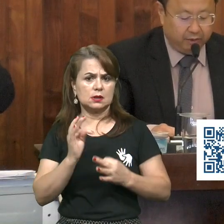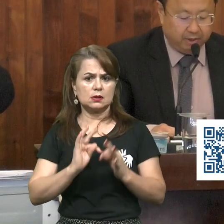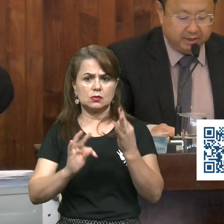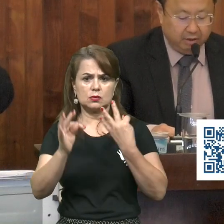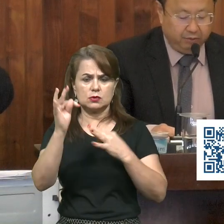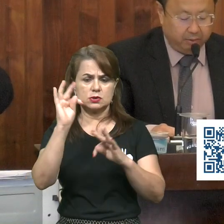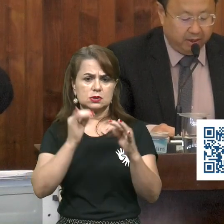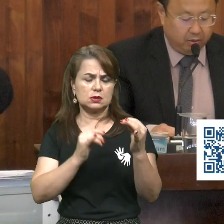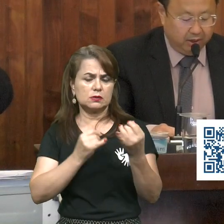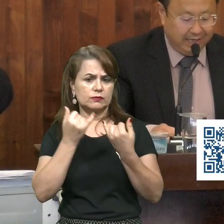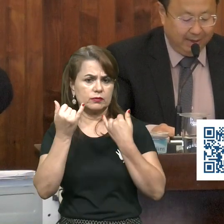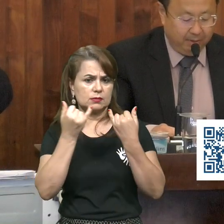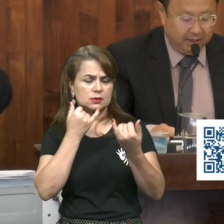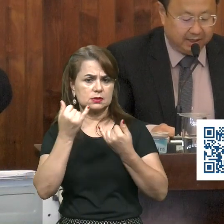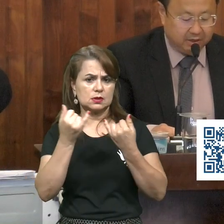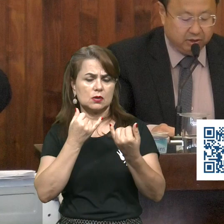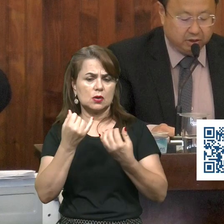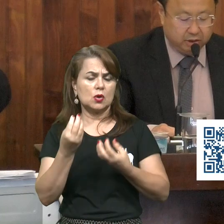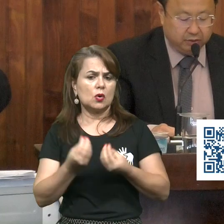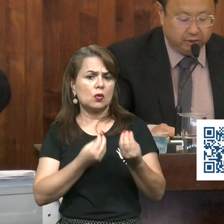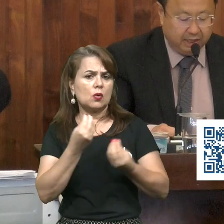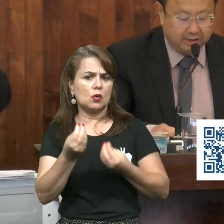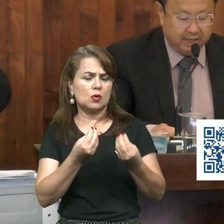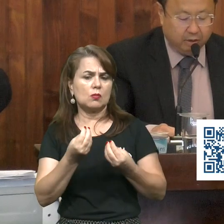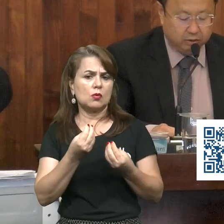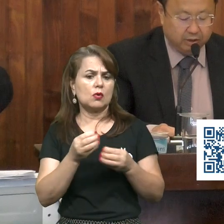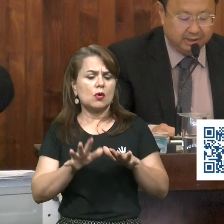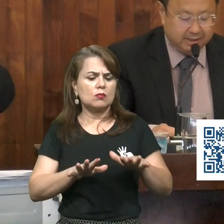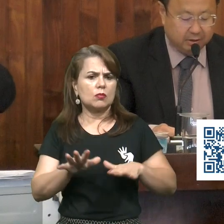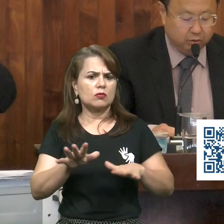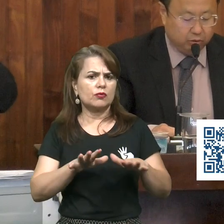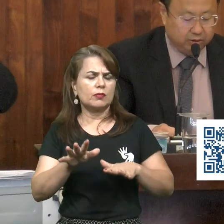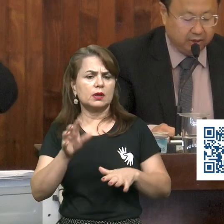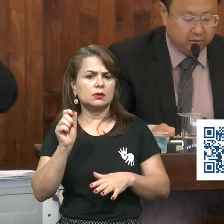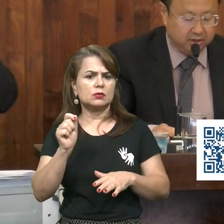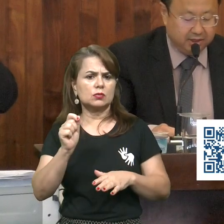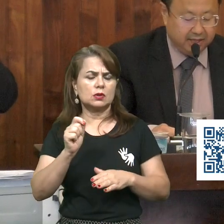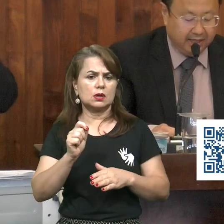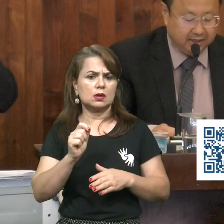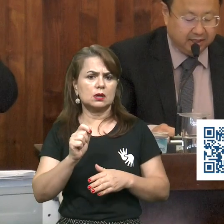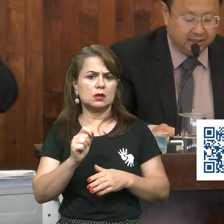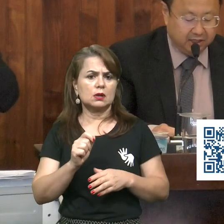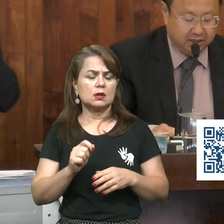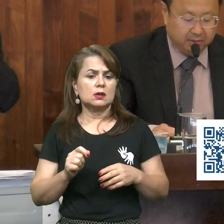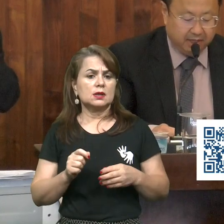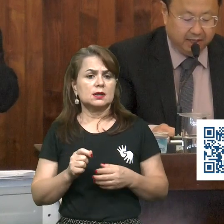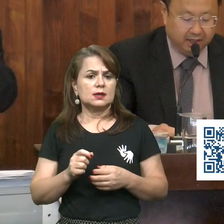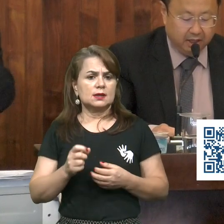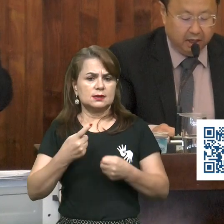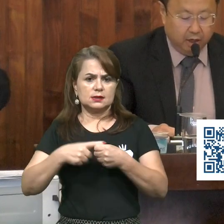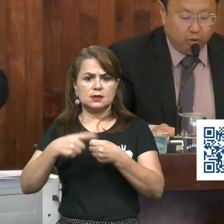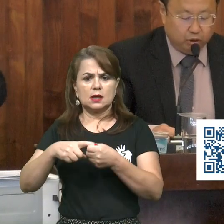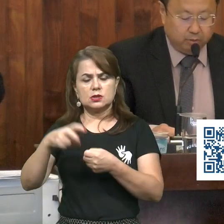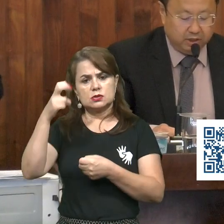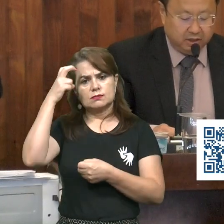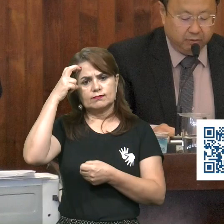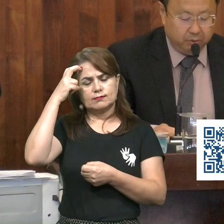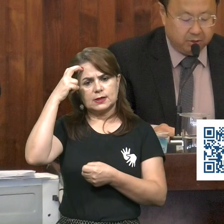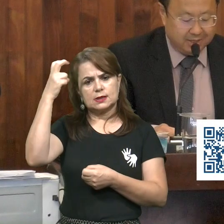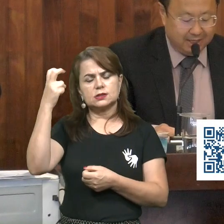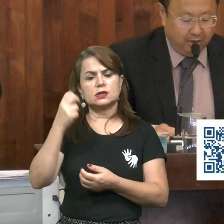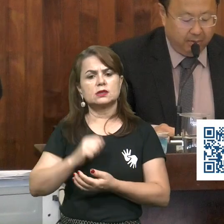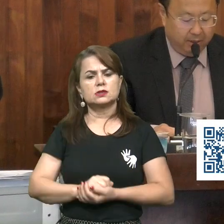da Informação, informar quanto à implantação de ações voltadas à consolidação do conceito de cidade inteligente de Marília, cujo